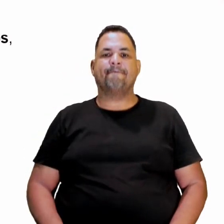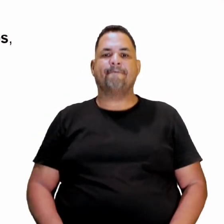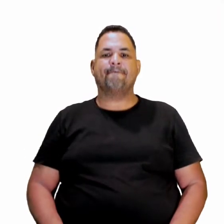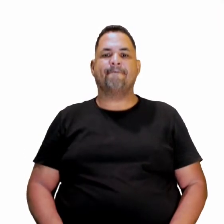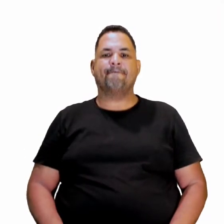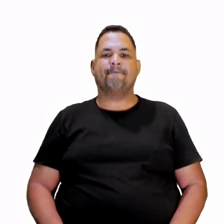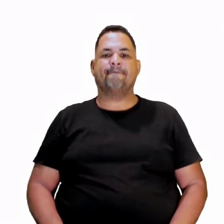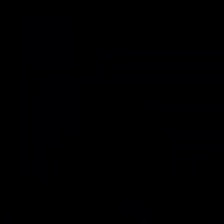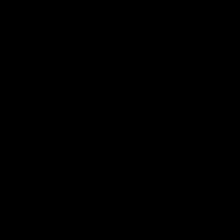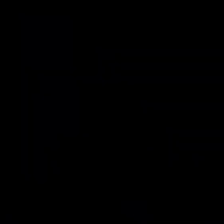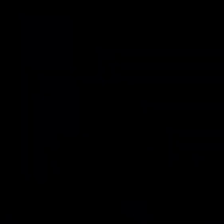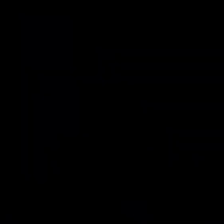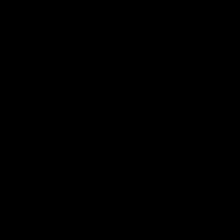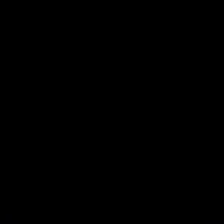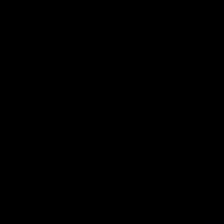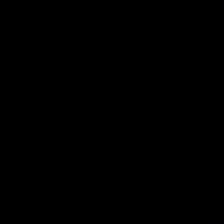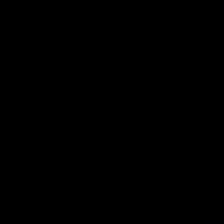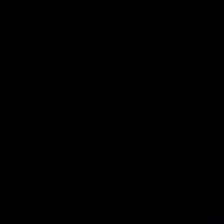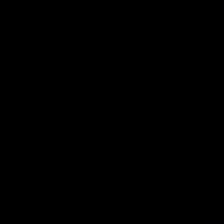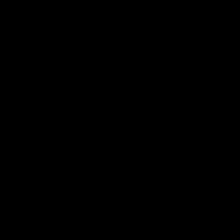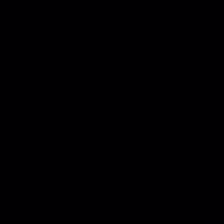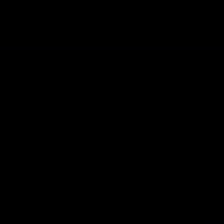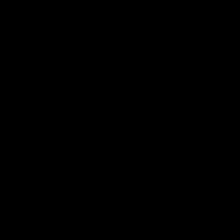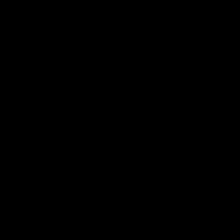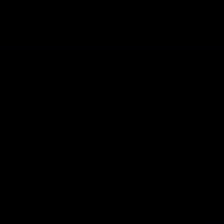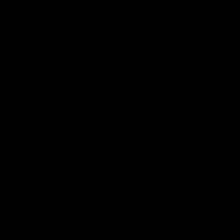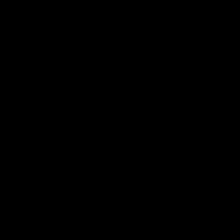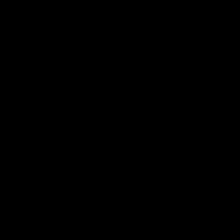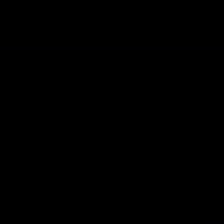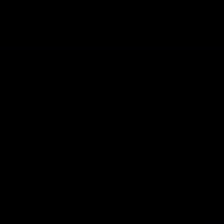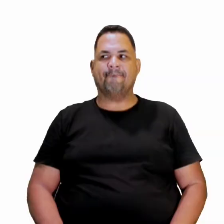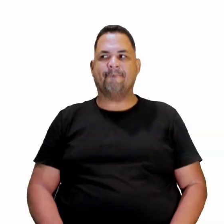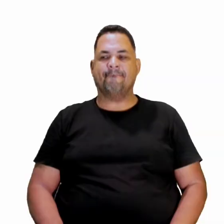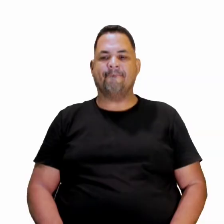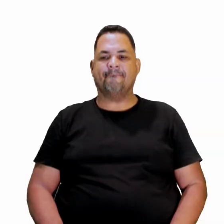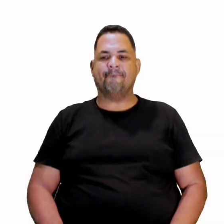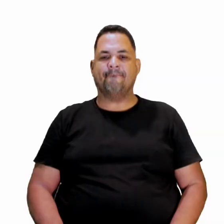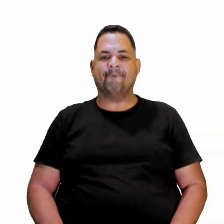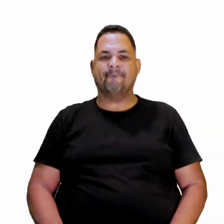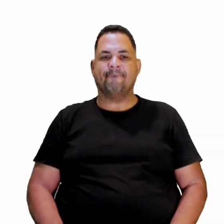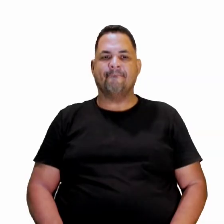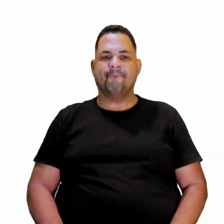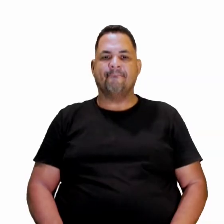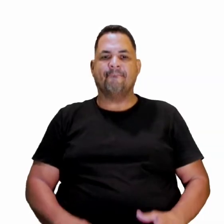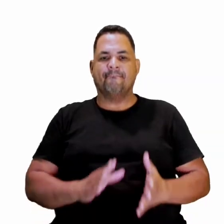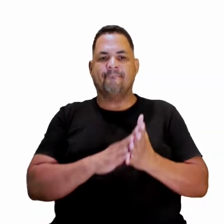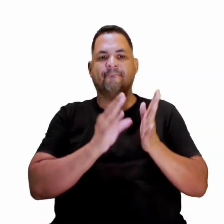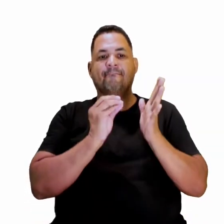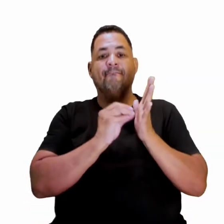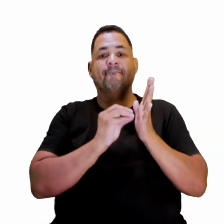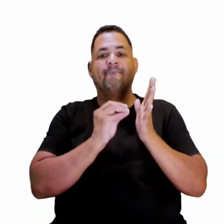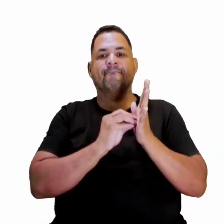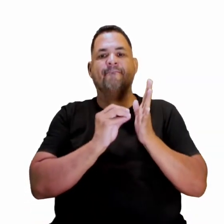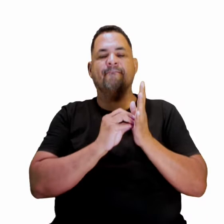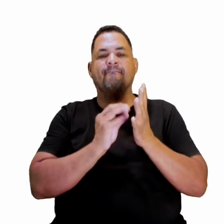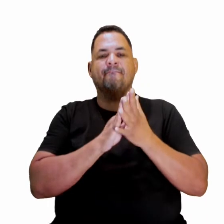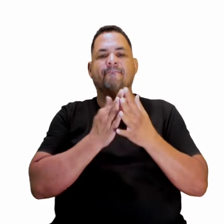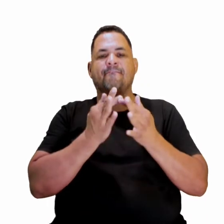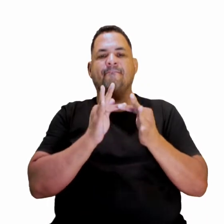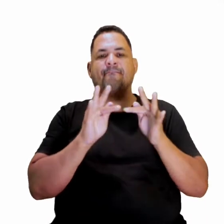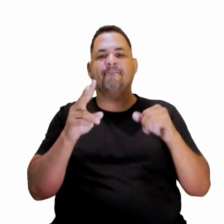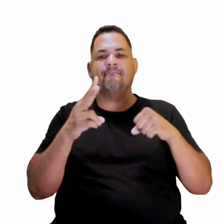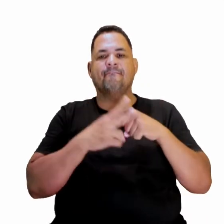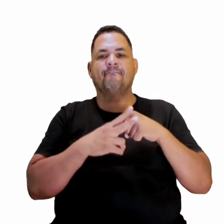Então, let's practice. Vamos praticar? Olha aí. Complete as frases com o verbo correto no